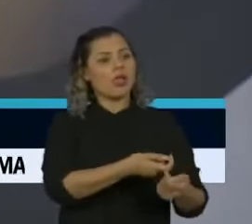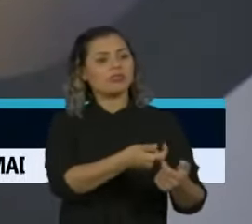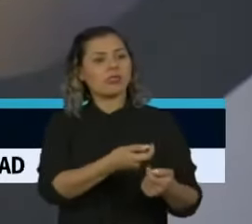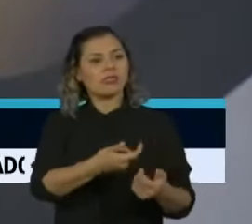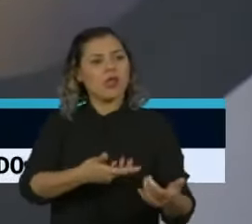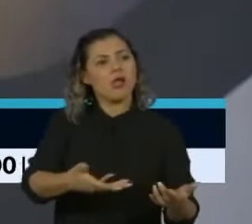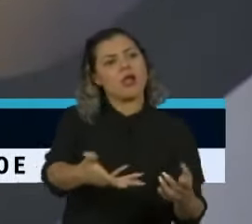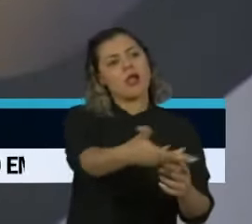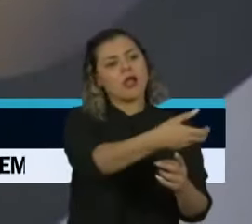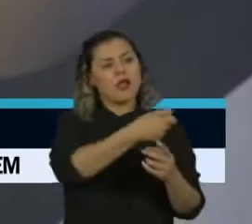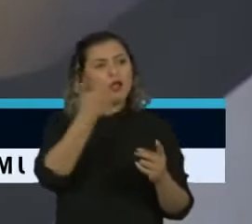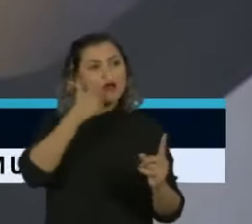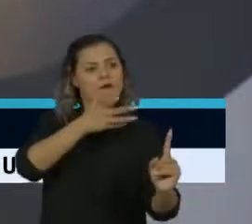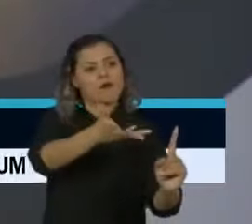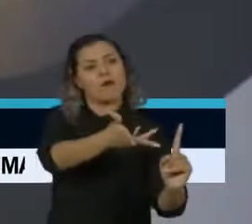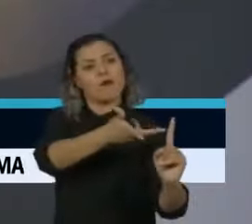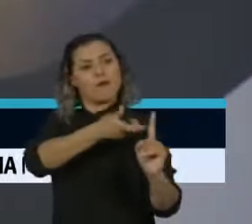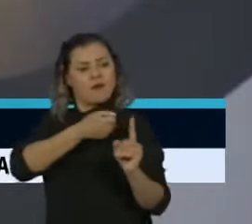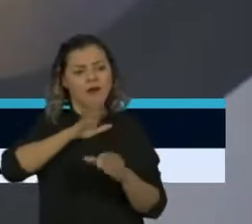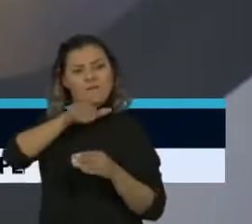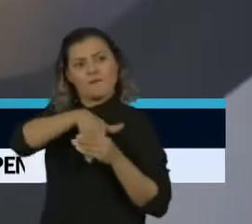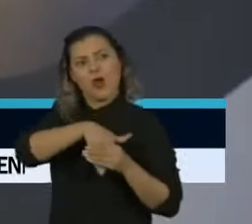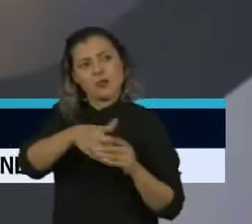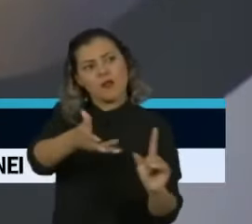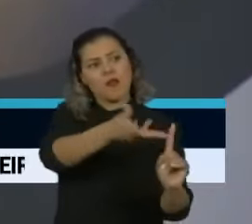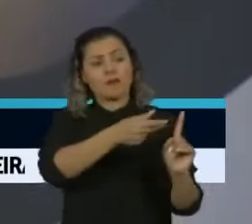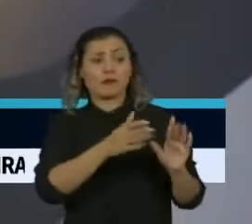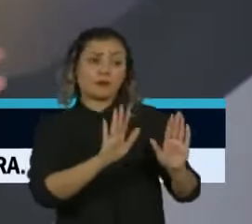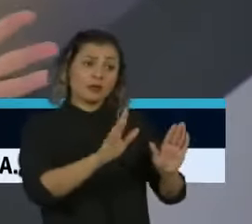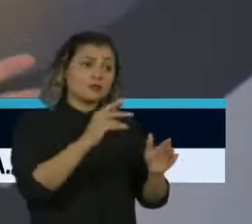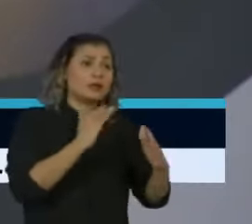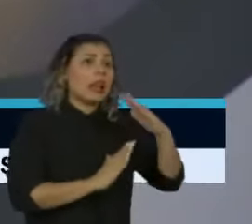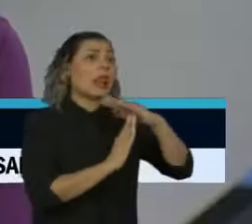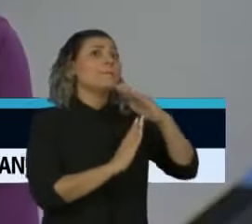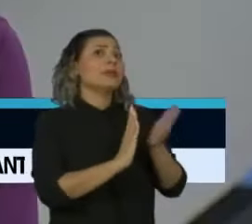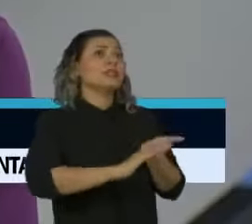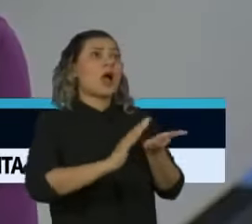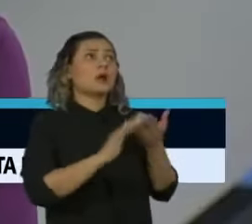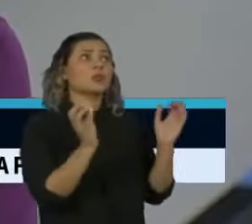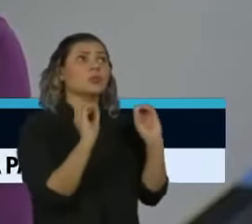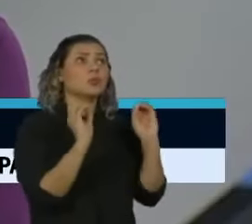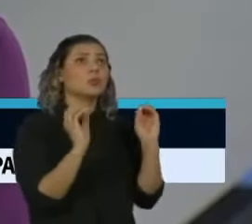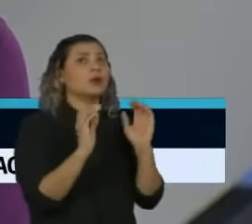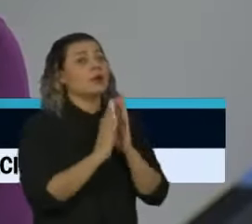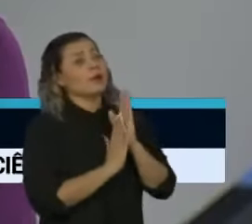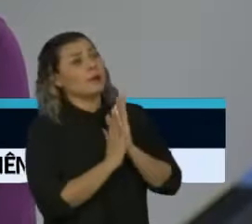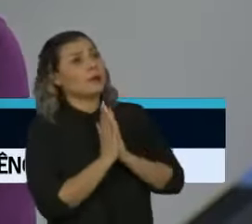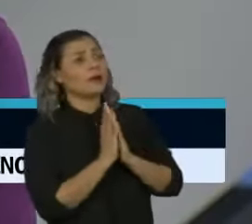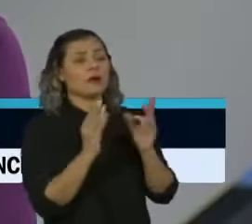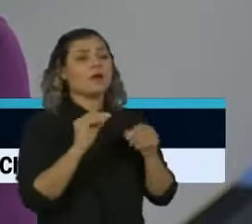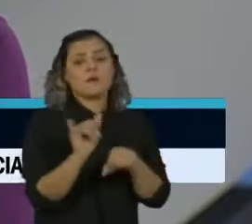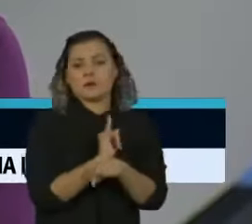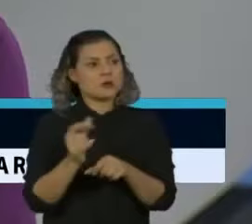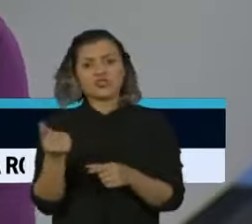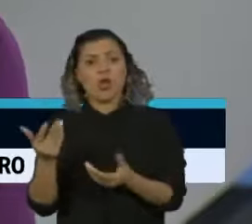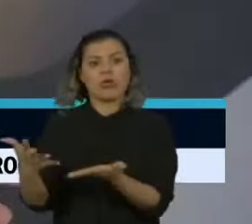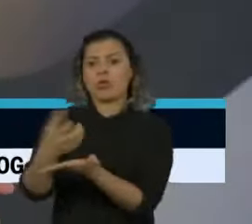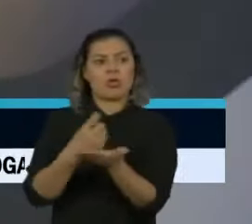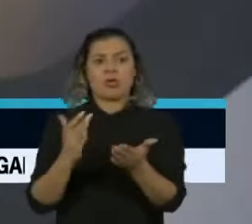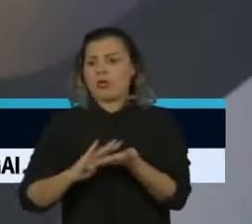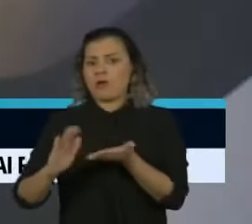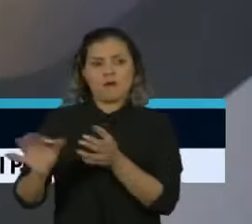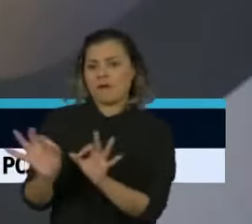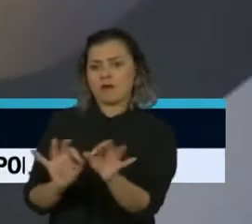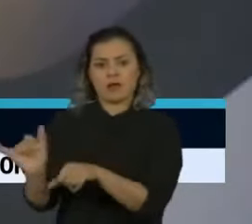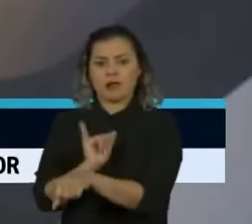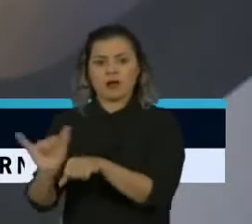ele. E aí você tem um ministro dizendo, olha, não pode furar o teto de gastos. Eles estão tentando de qualquer maneira achar de onde tirar esse dinheiro sem furar o teto de